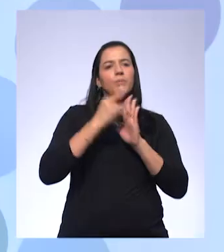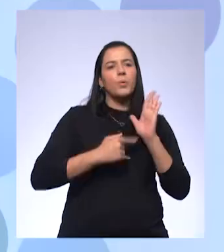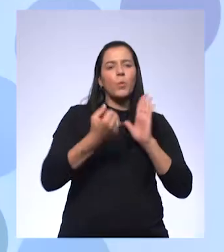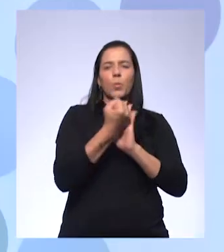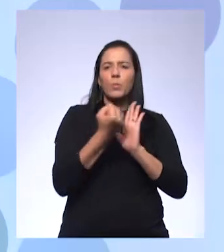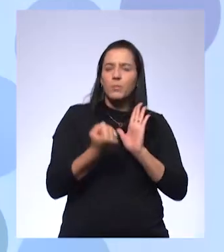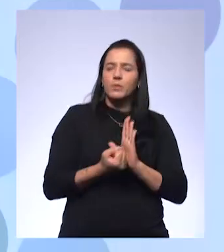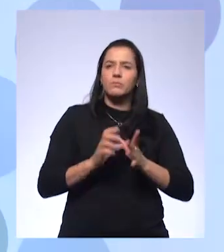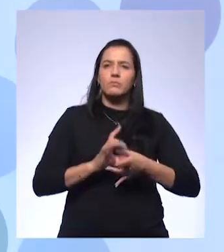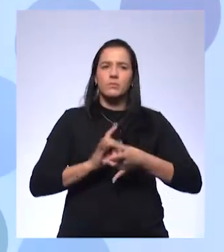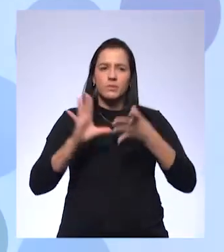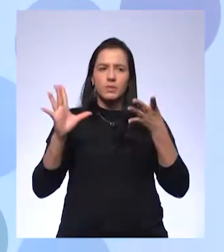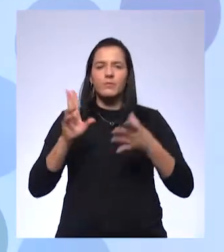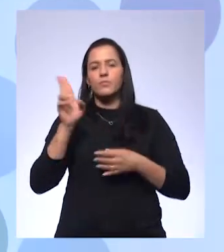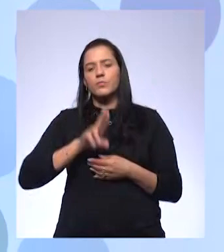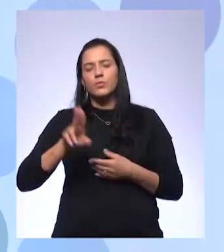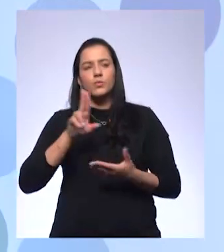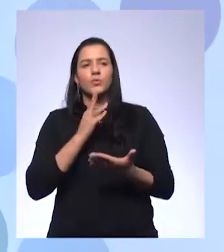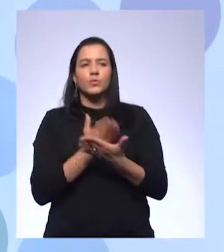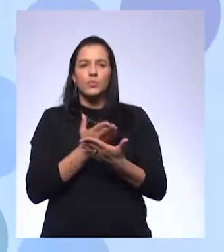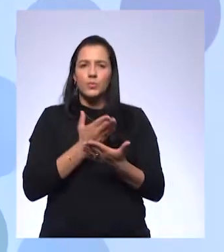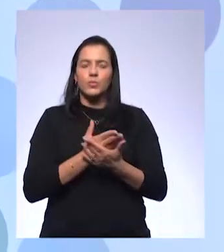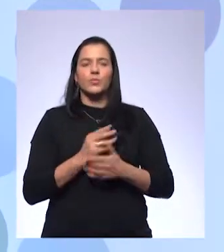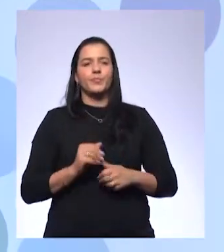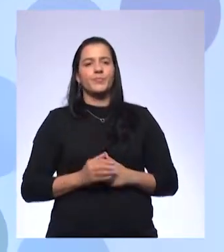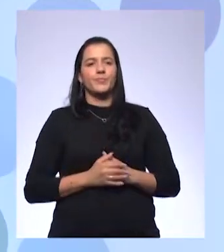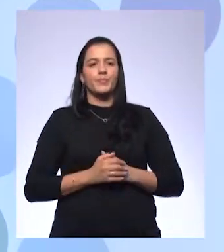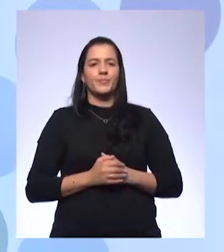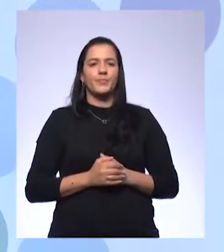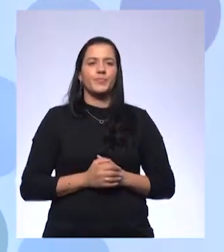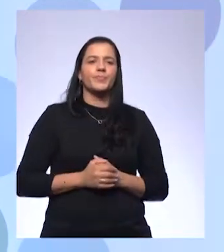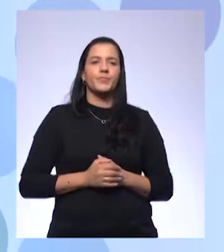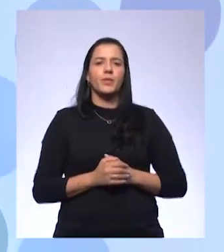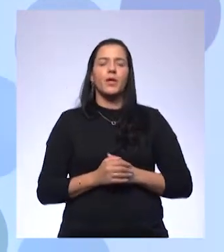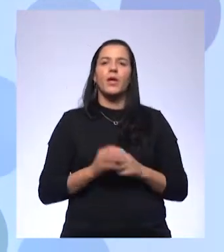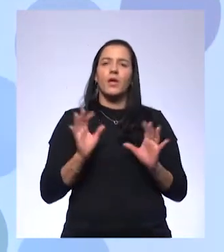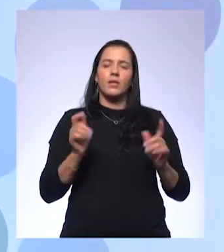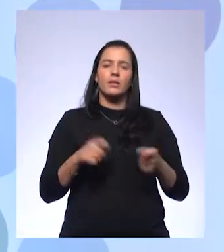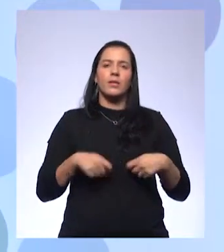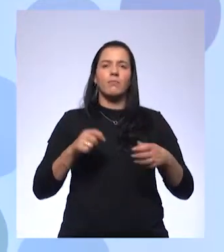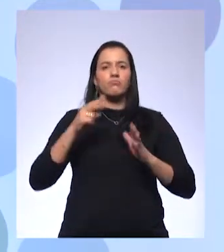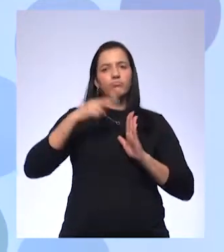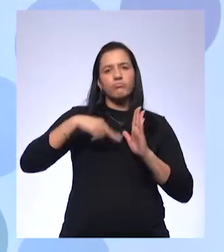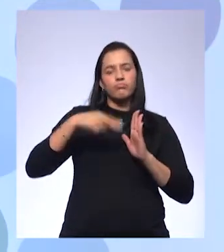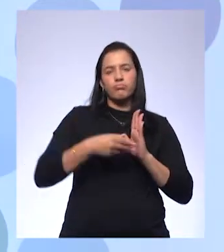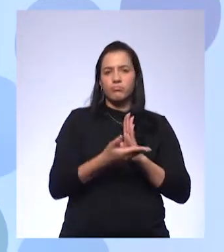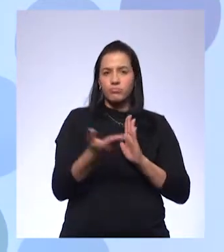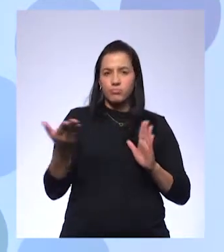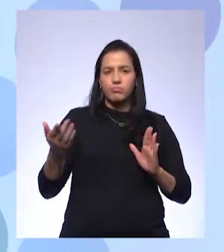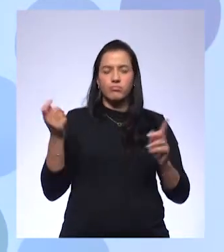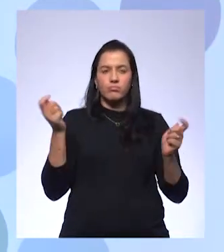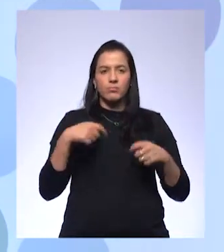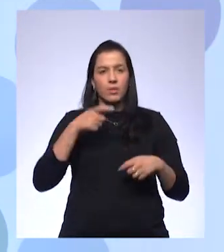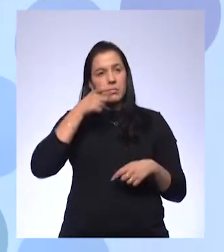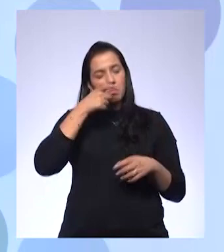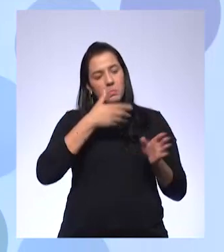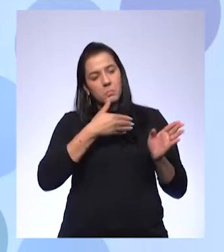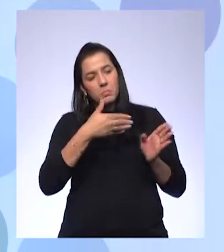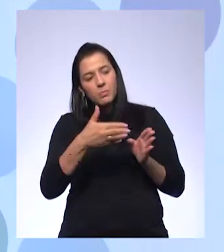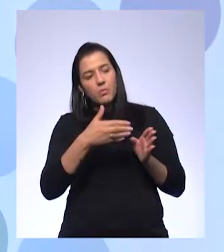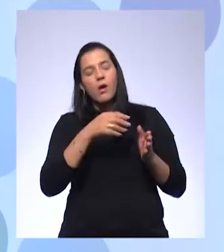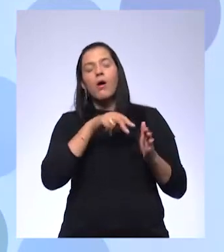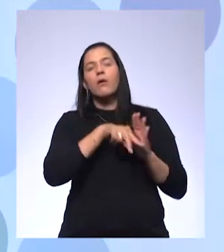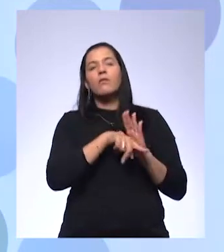época para fins justamente, inclusive fins historiográficos, históricos aí. Então, vocês vão ver nesse documento como é